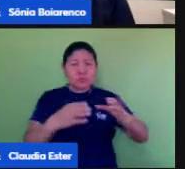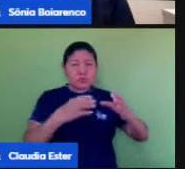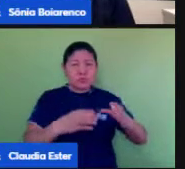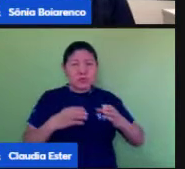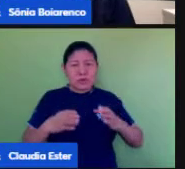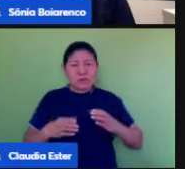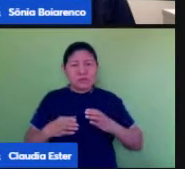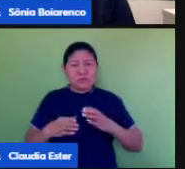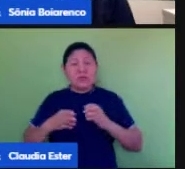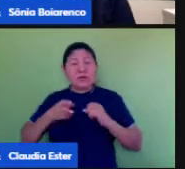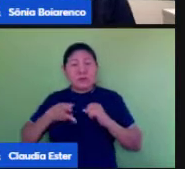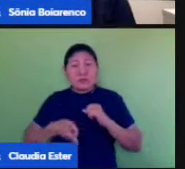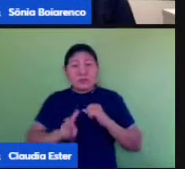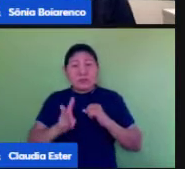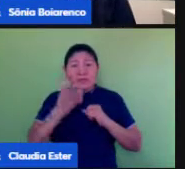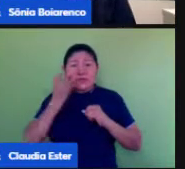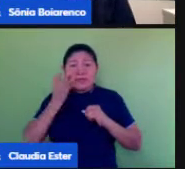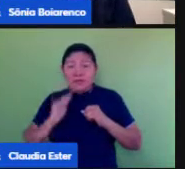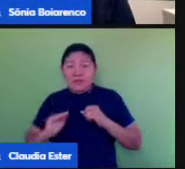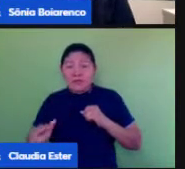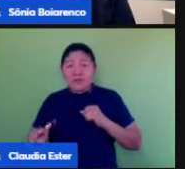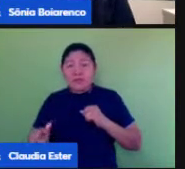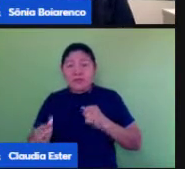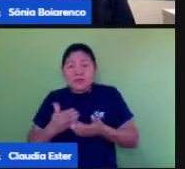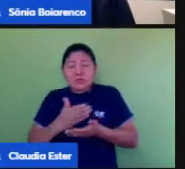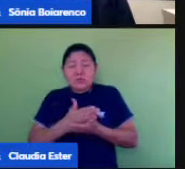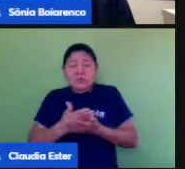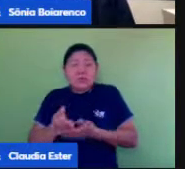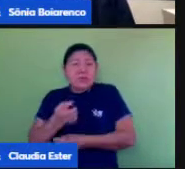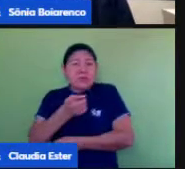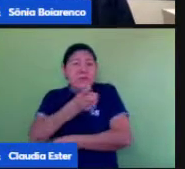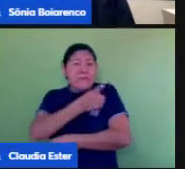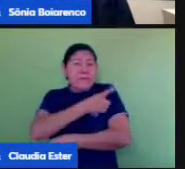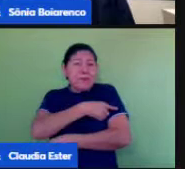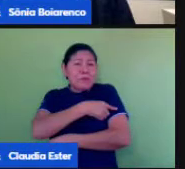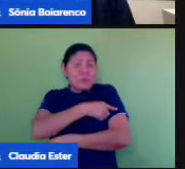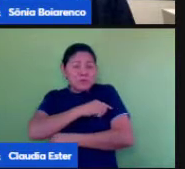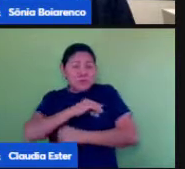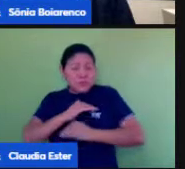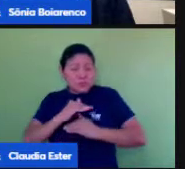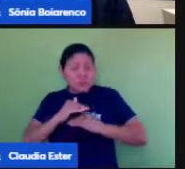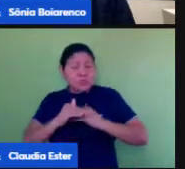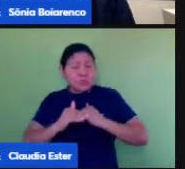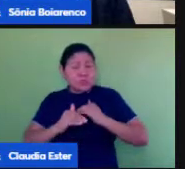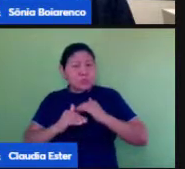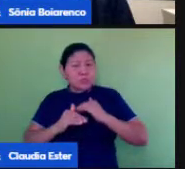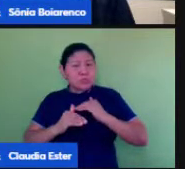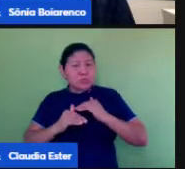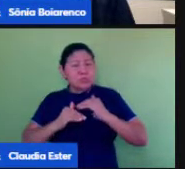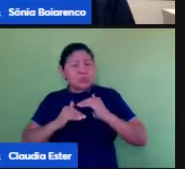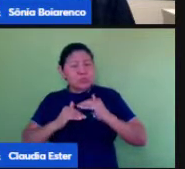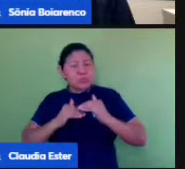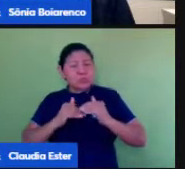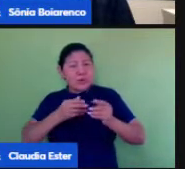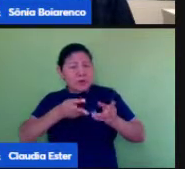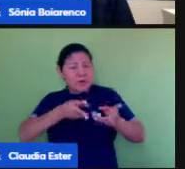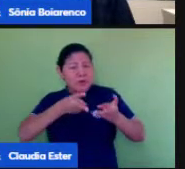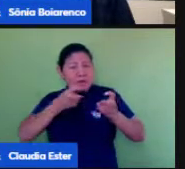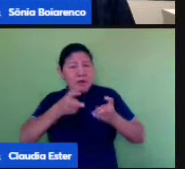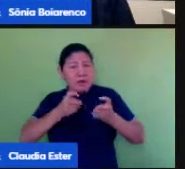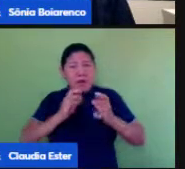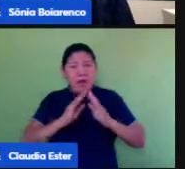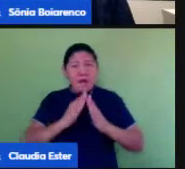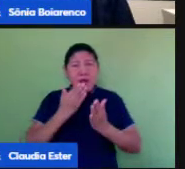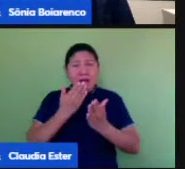está lá no 1º ano, em que ela está desenvolvendo o processo de alfabetização, em que se diz que a escola e a sala de